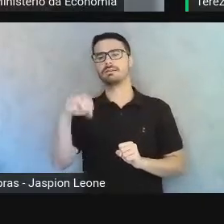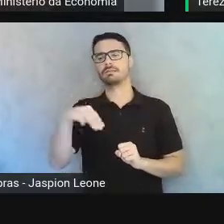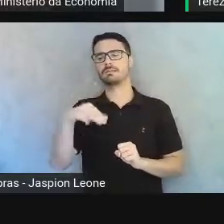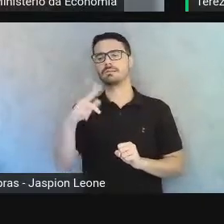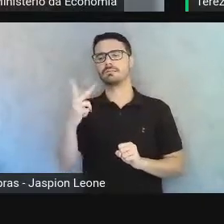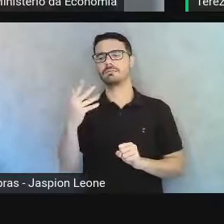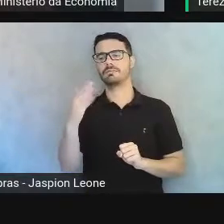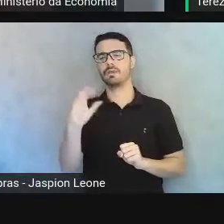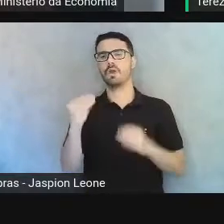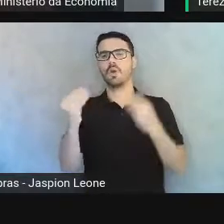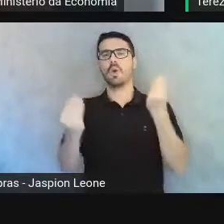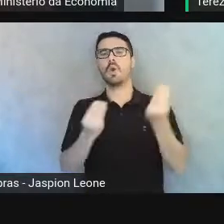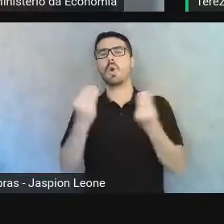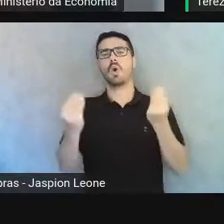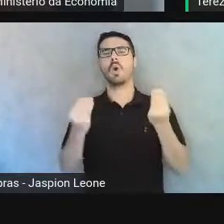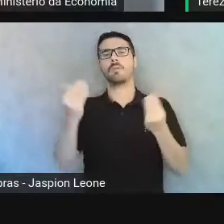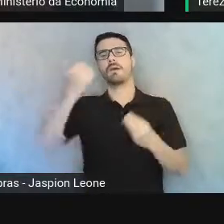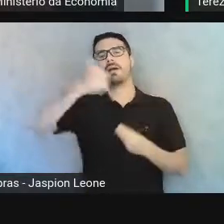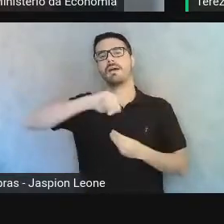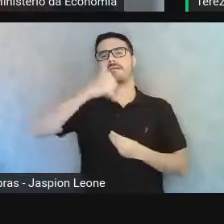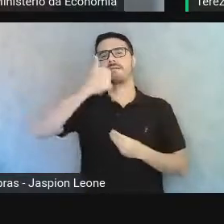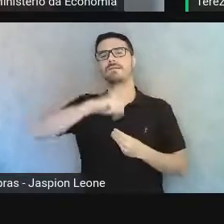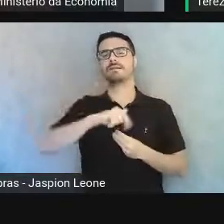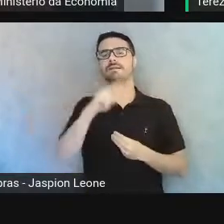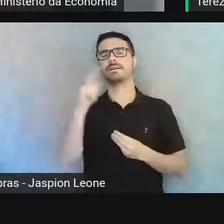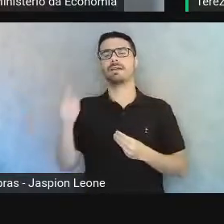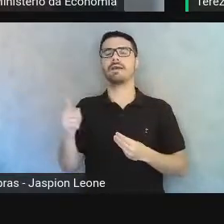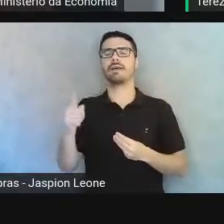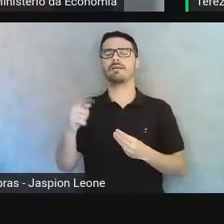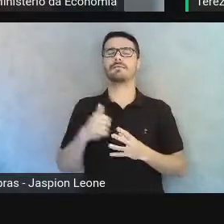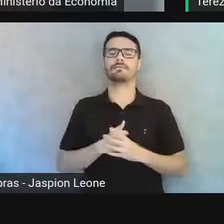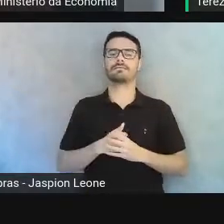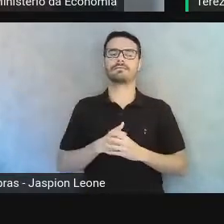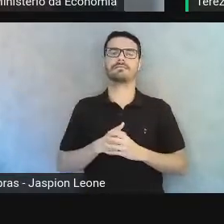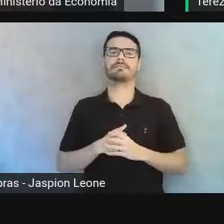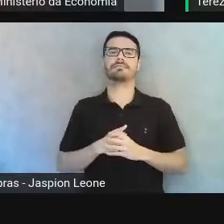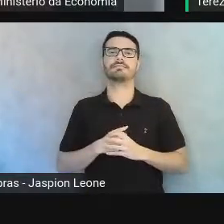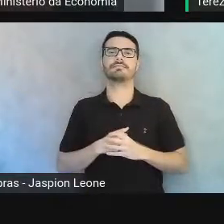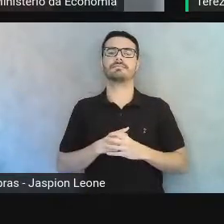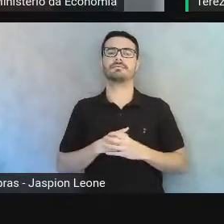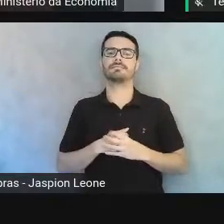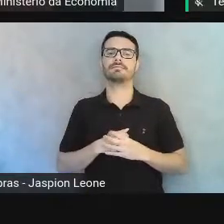Como fazer avaliação de desempenho em orçamento de guerra, né? Acho que é isso.